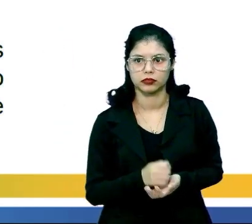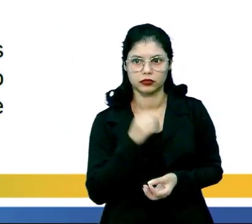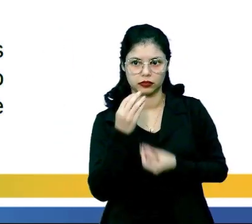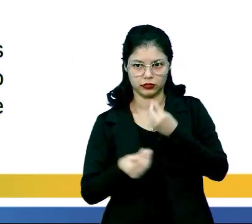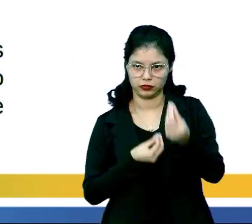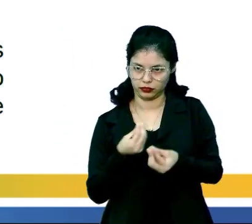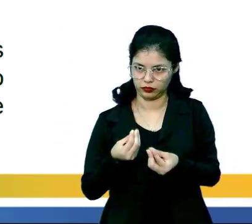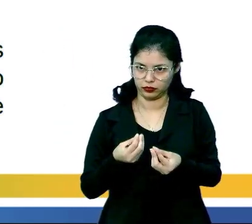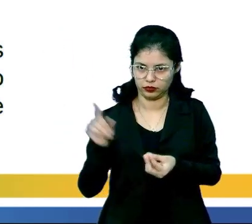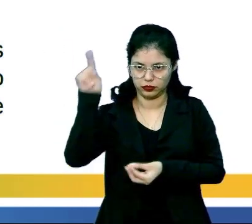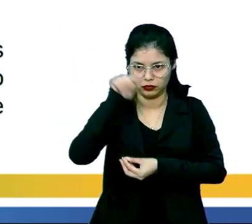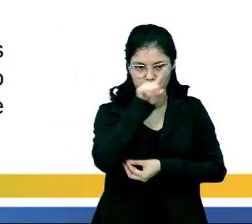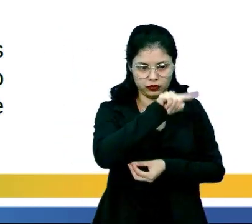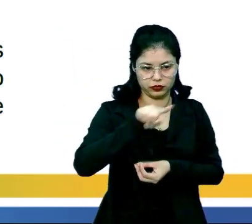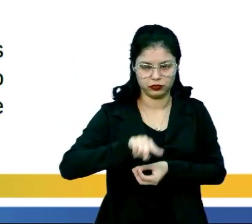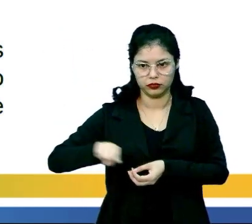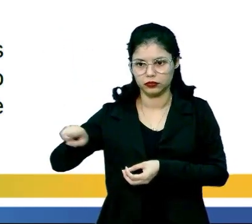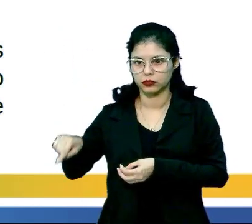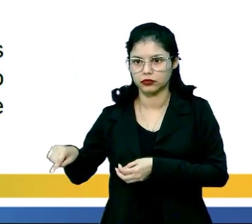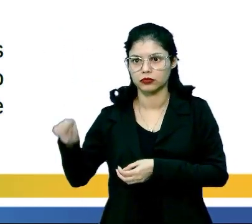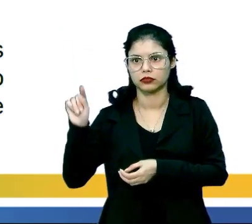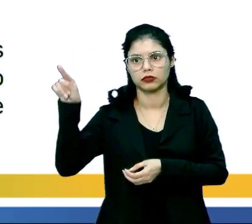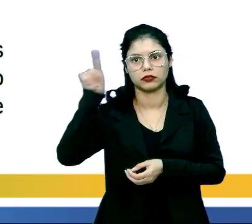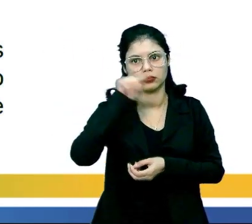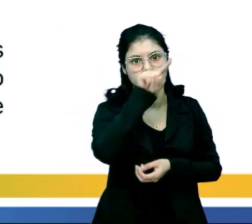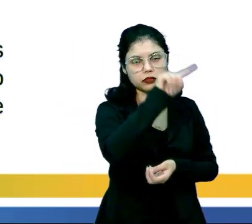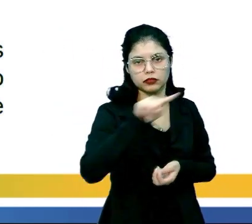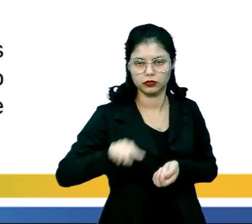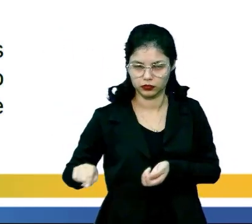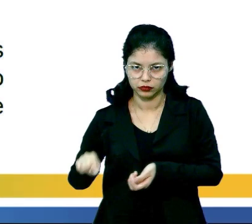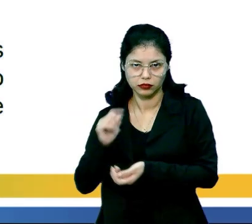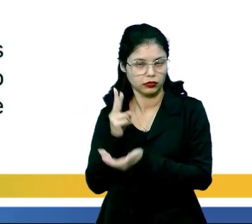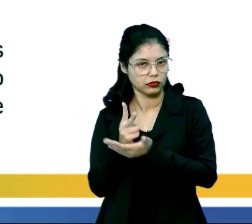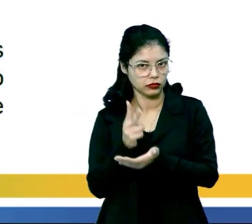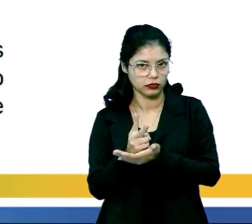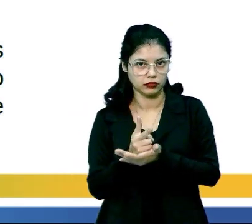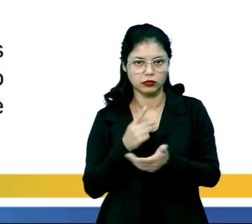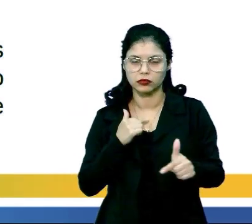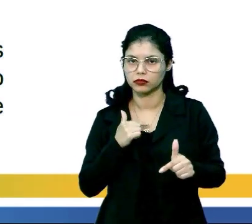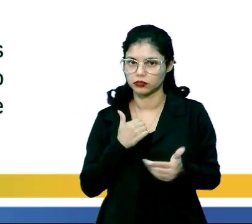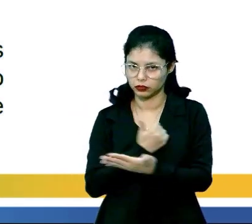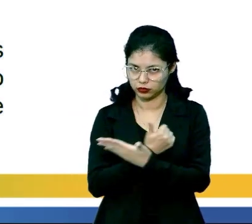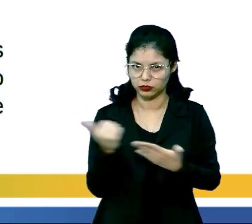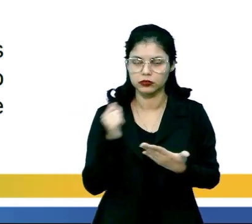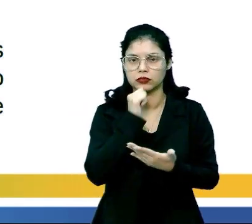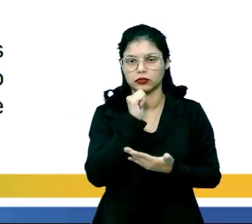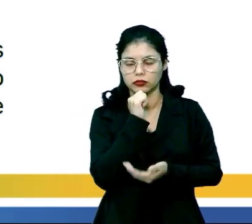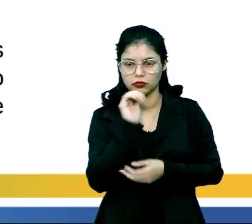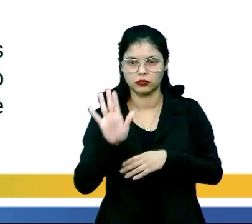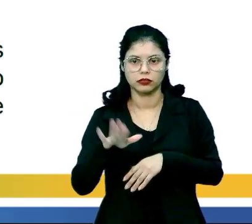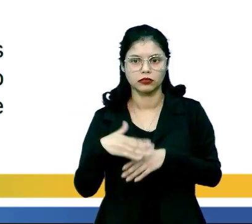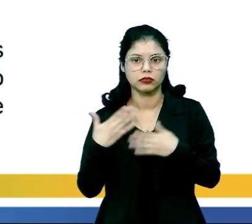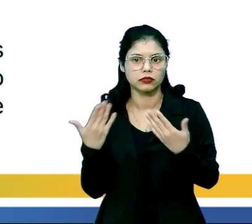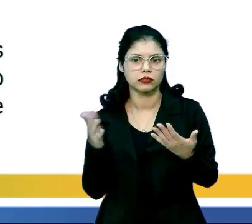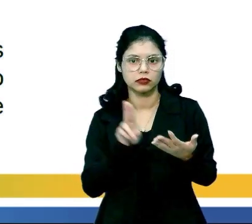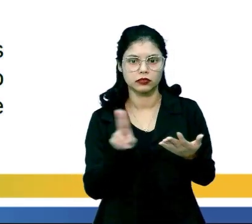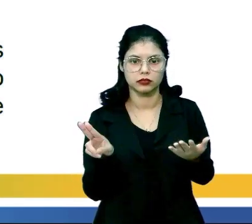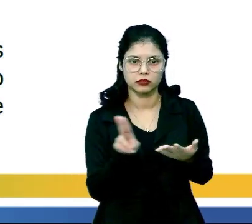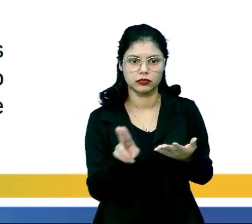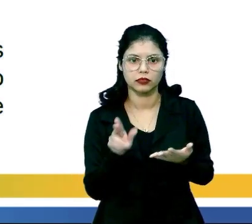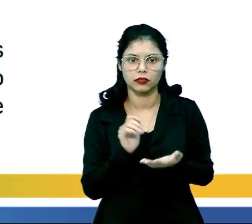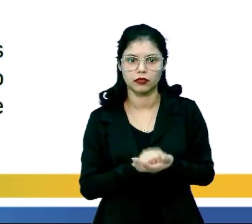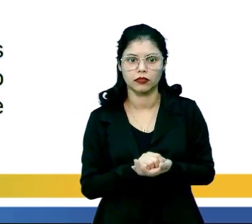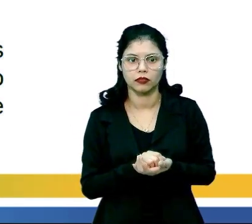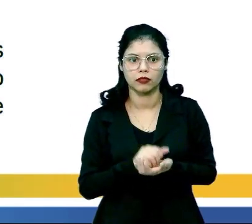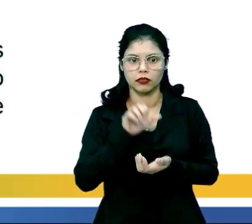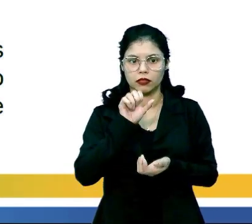né? Como é que está andando um impulso nervoso? Olha aí, ó, de um neurônio para o outro. Então, qual é o nome